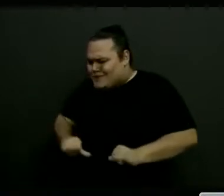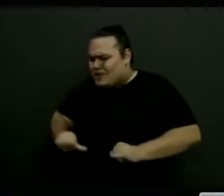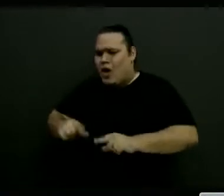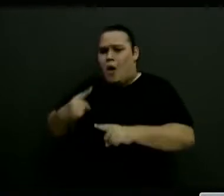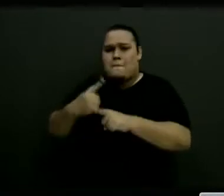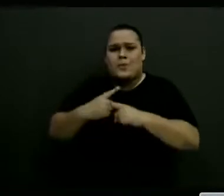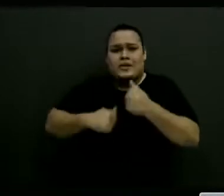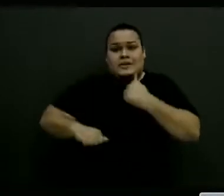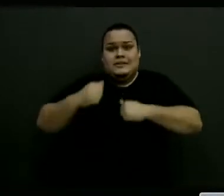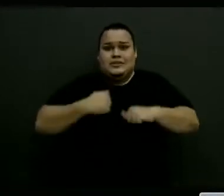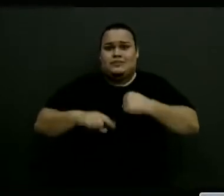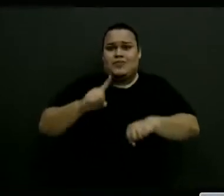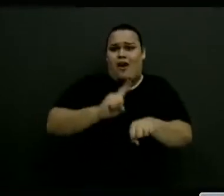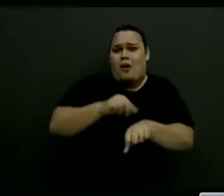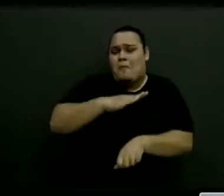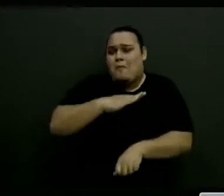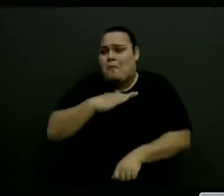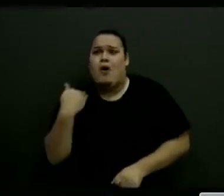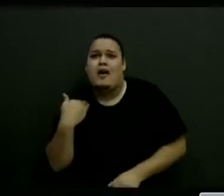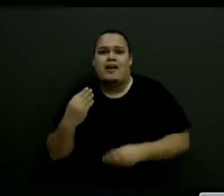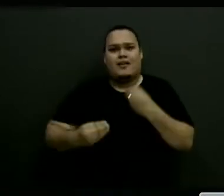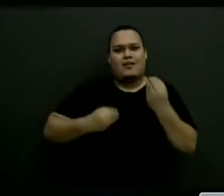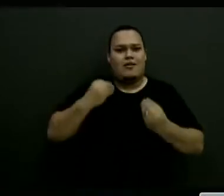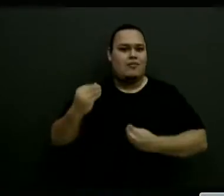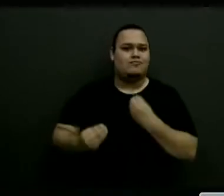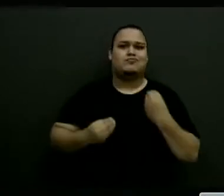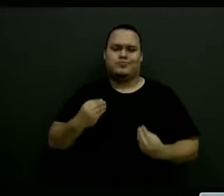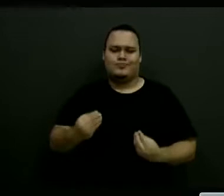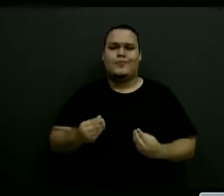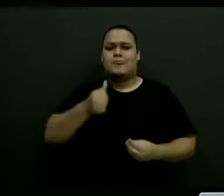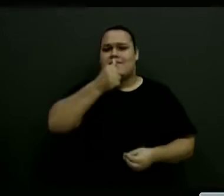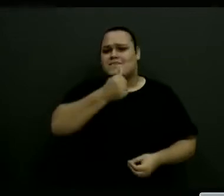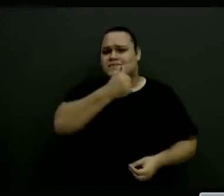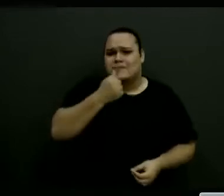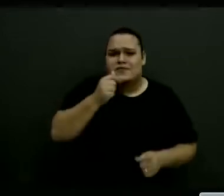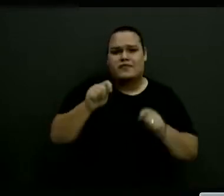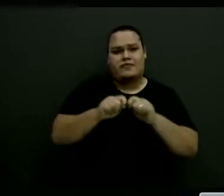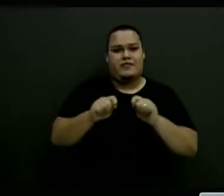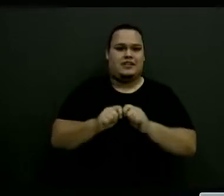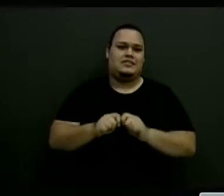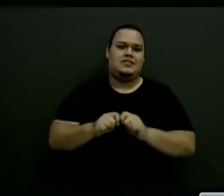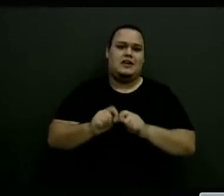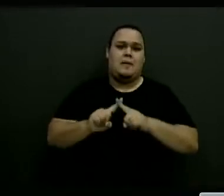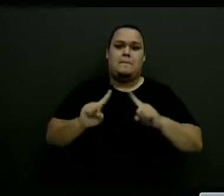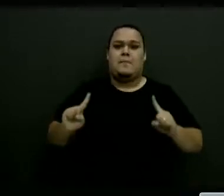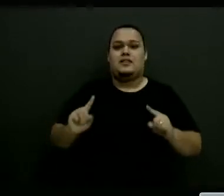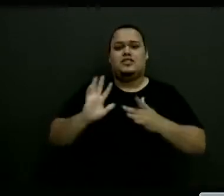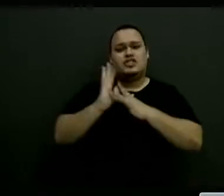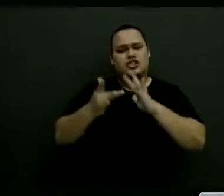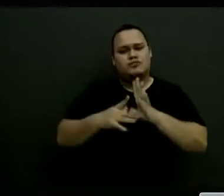da morte, foi ouvido por causa do seu temor reverente. Que formoso!